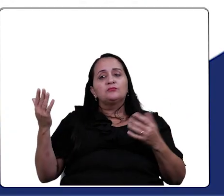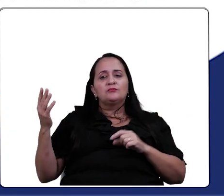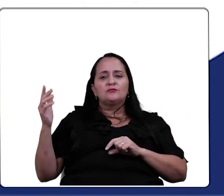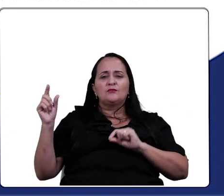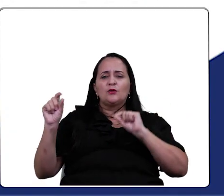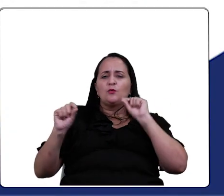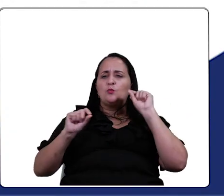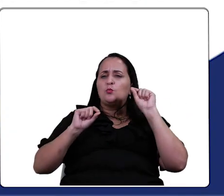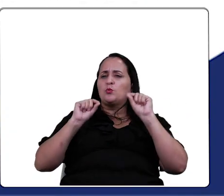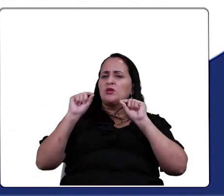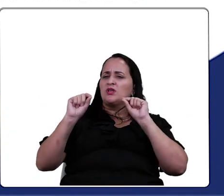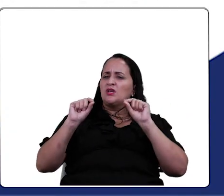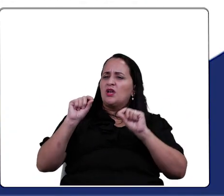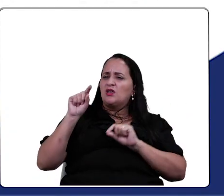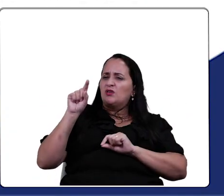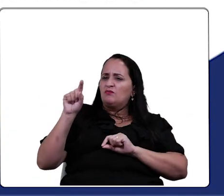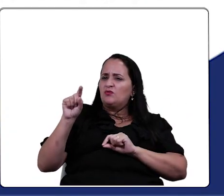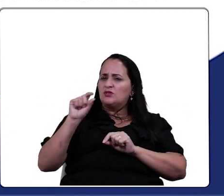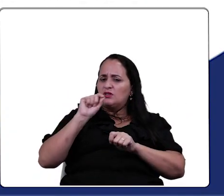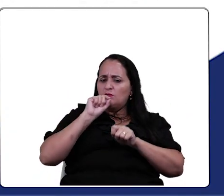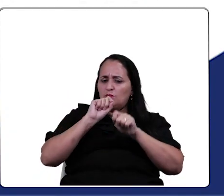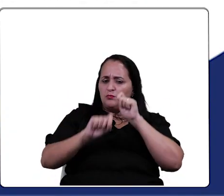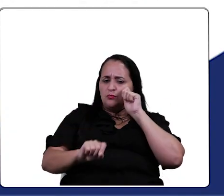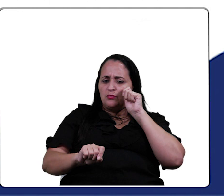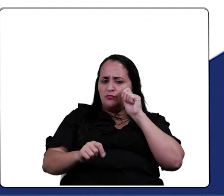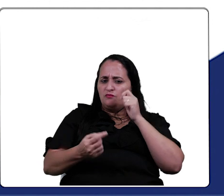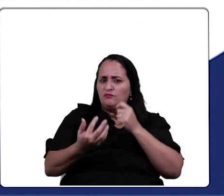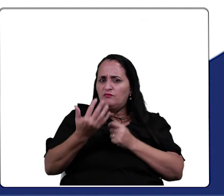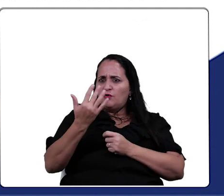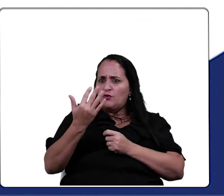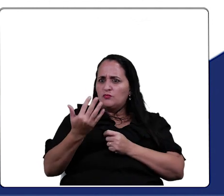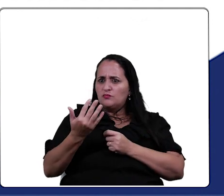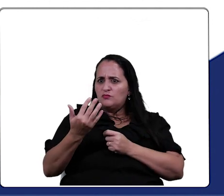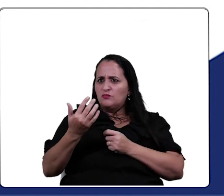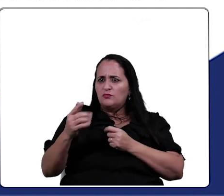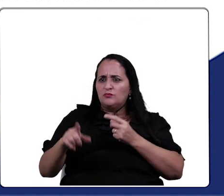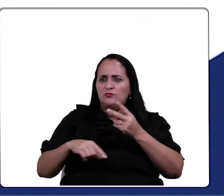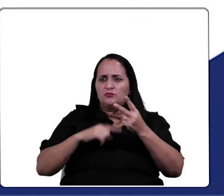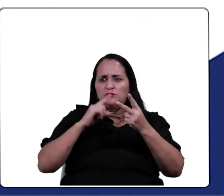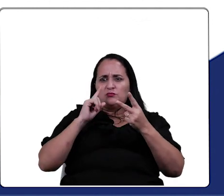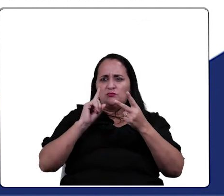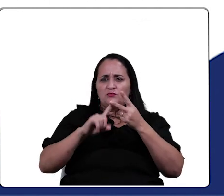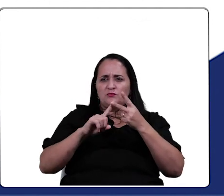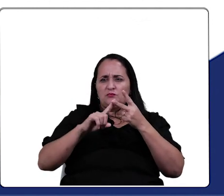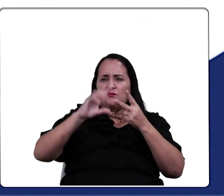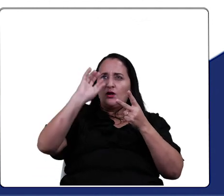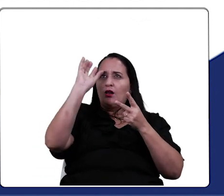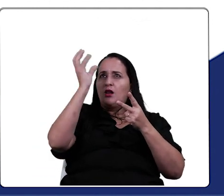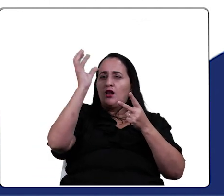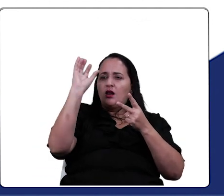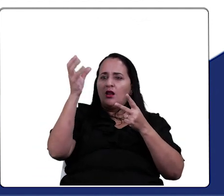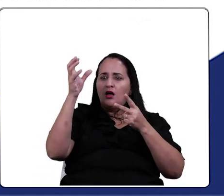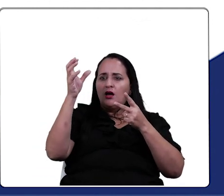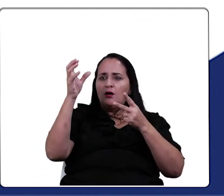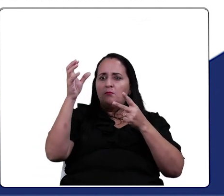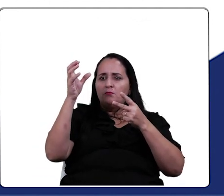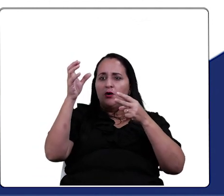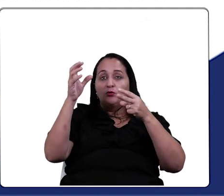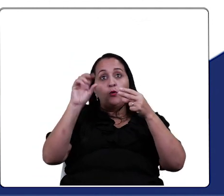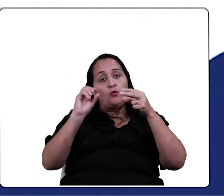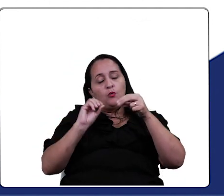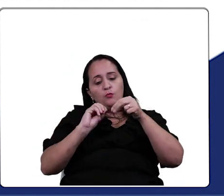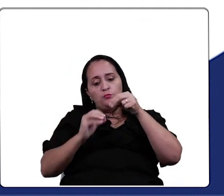O que é que você acenderia primeiro se você estivesse numa sala bem escura e nela há